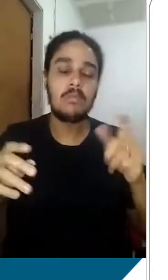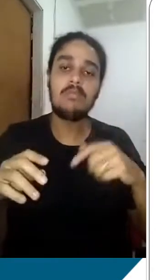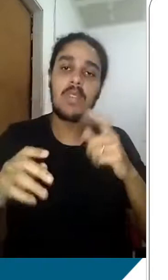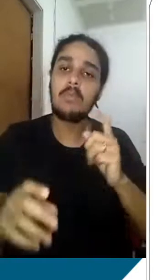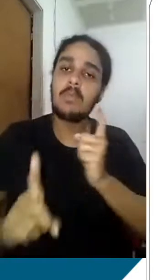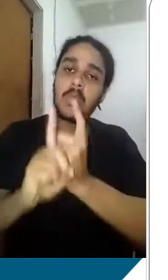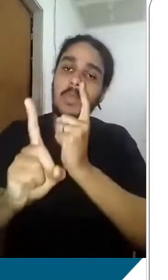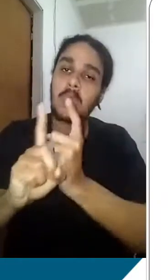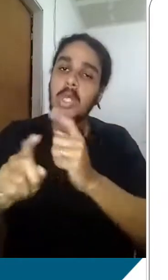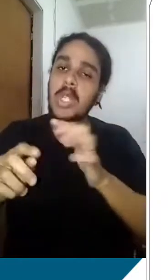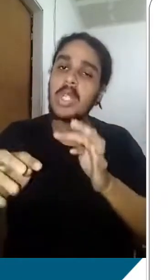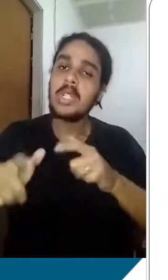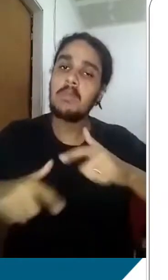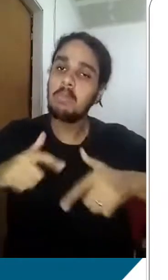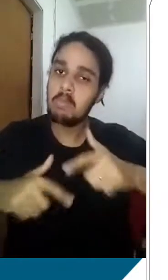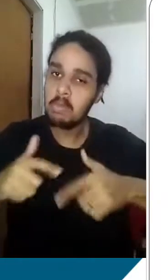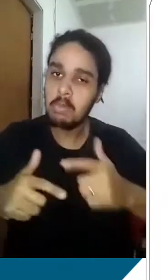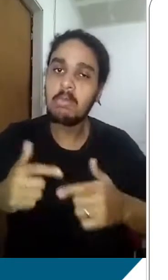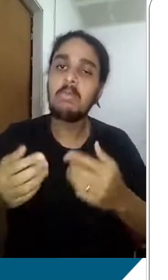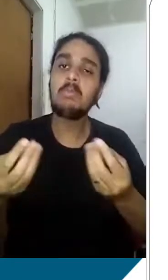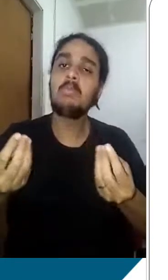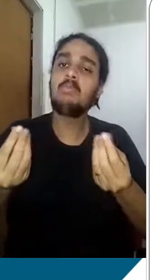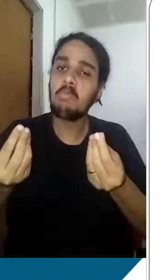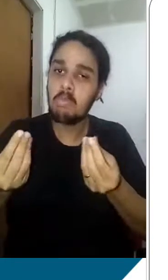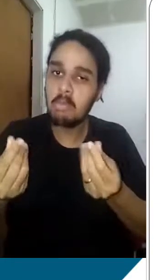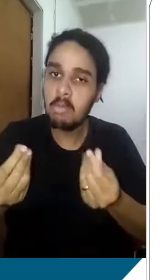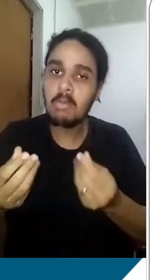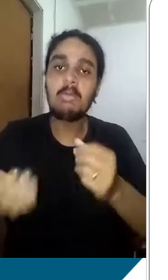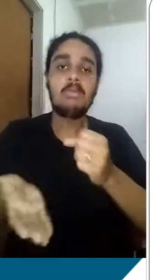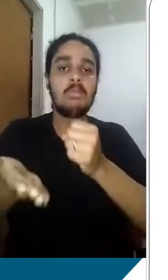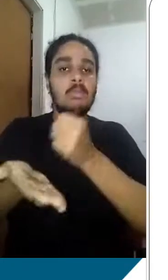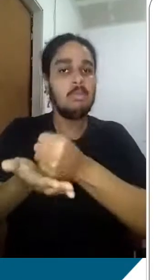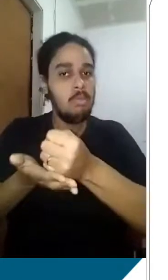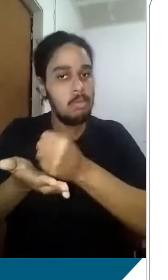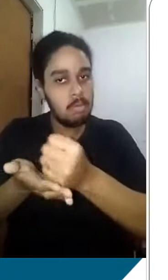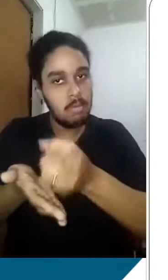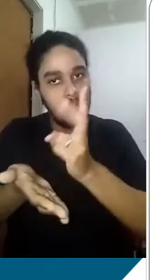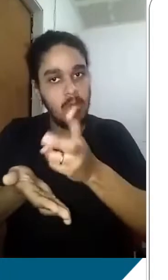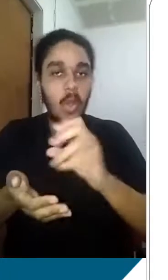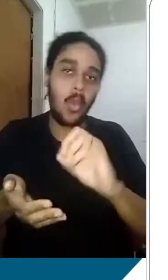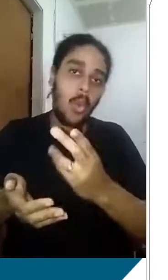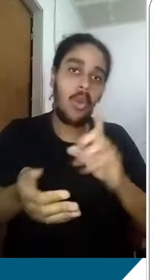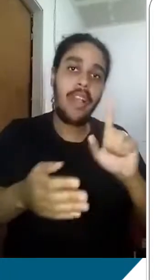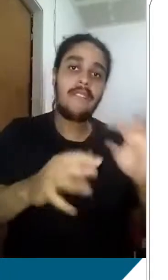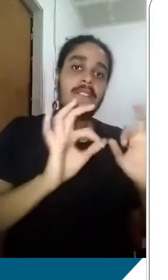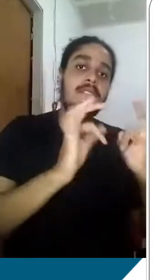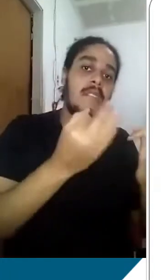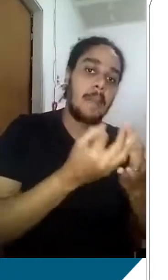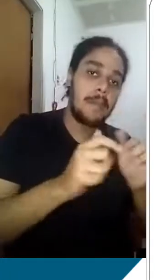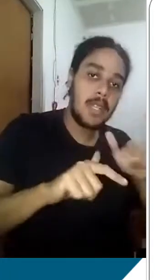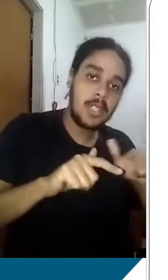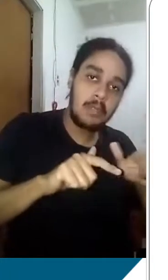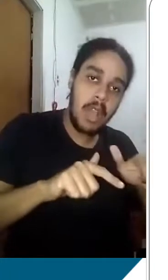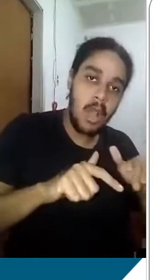trabalhadores qualificados com vínculos empregatícios regulares, ou a gente identifica mão de obra familiar, ou